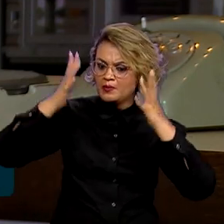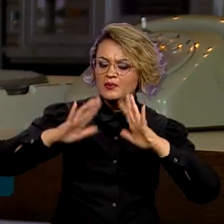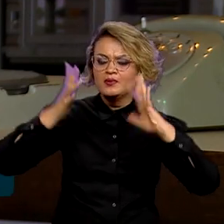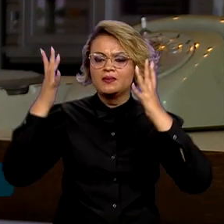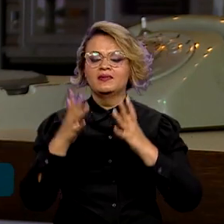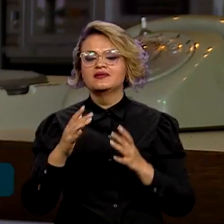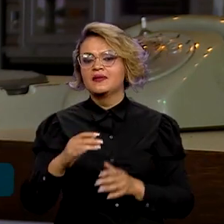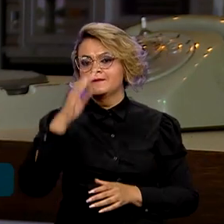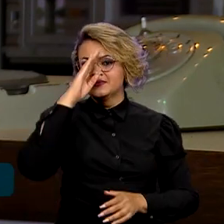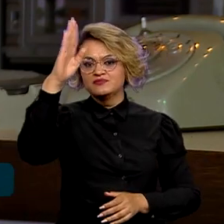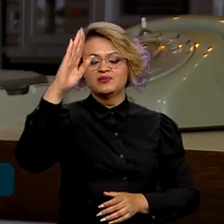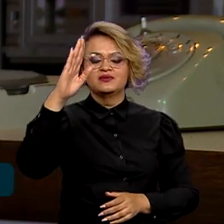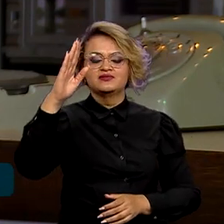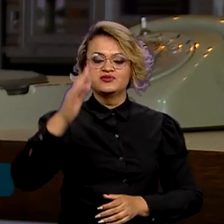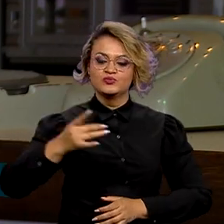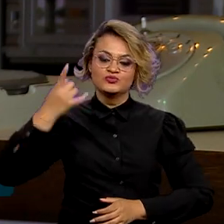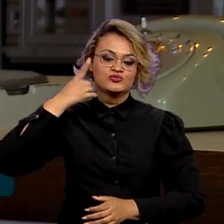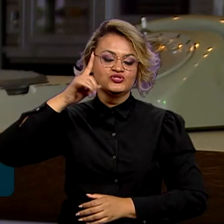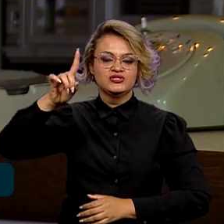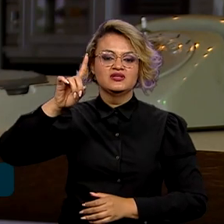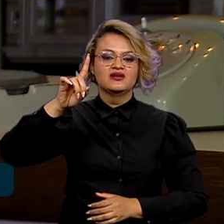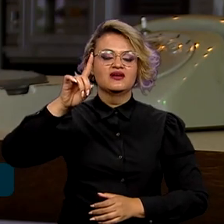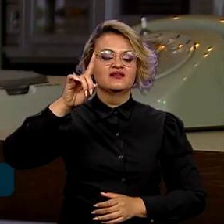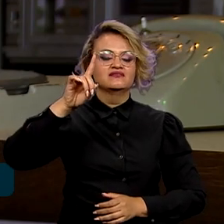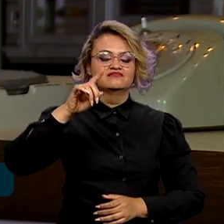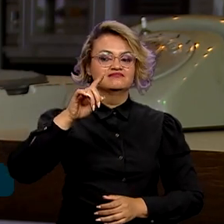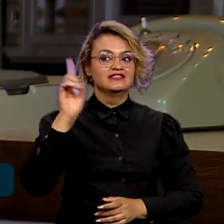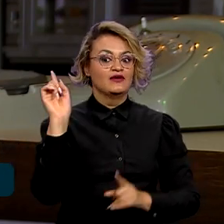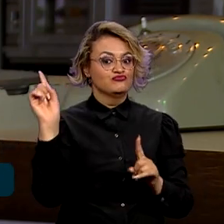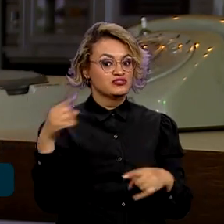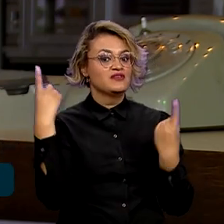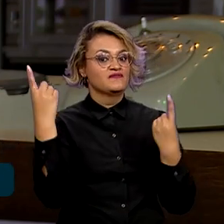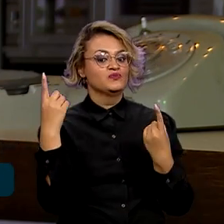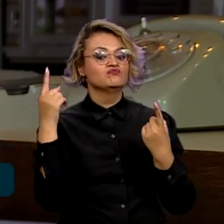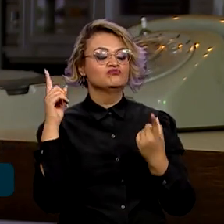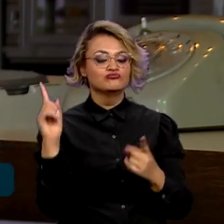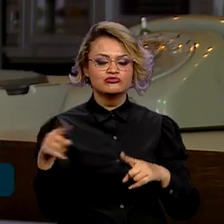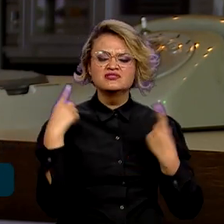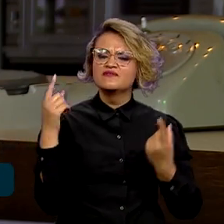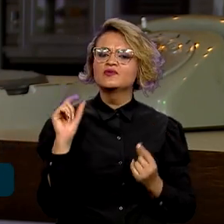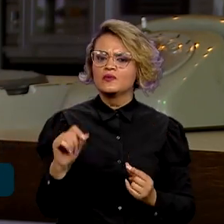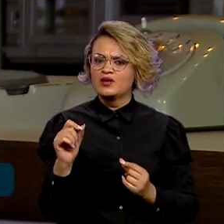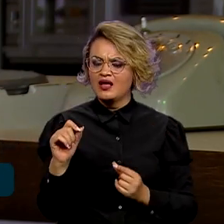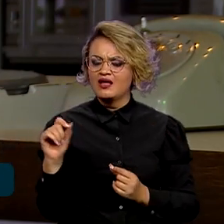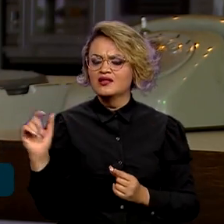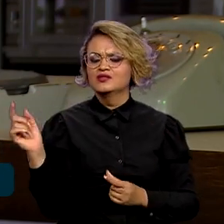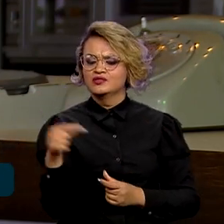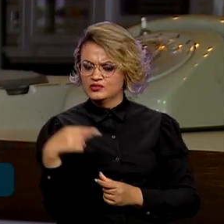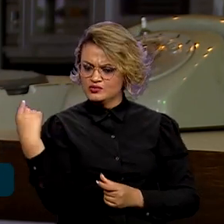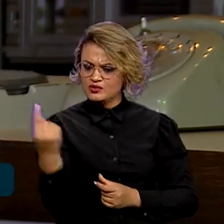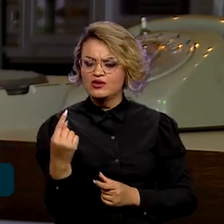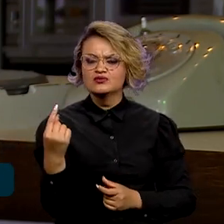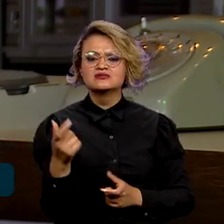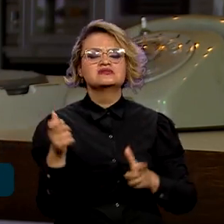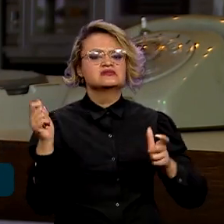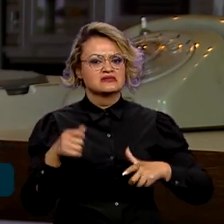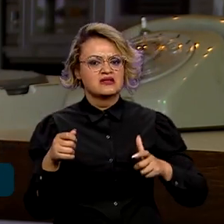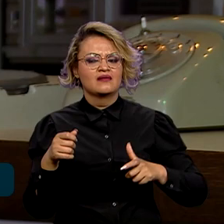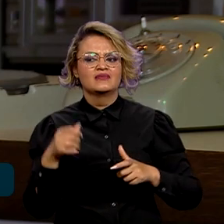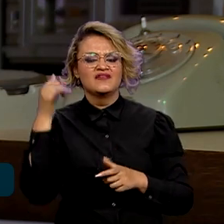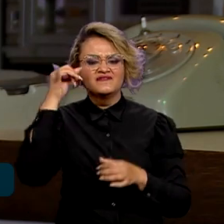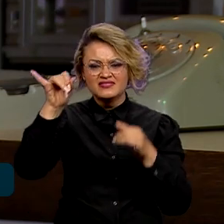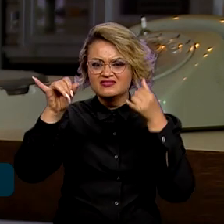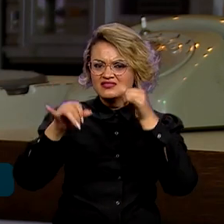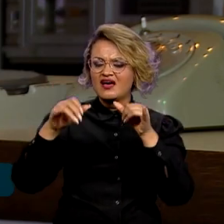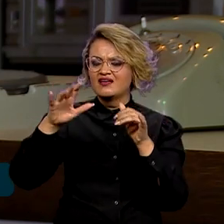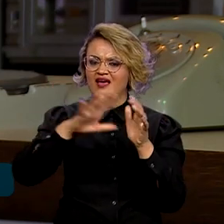e, principalmente, uma data a ser desafiada. O desafio é de que a gente possa evitar com